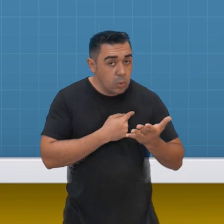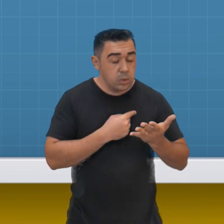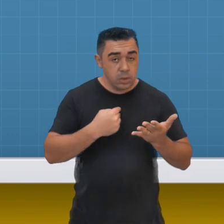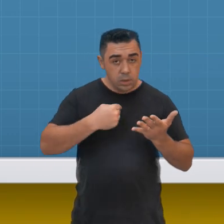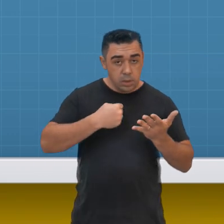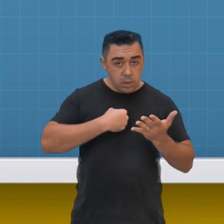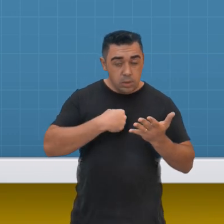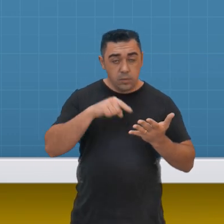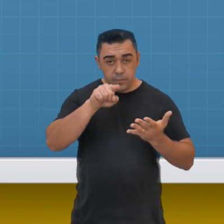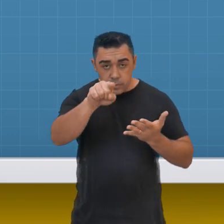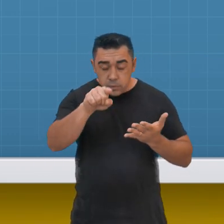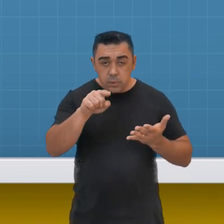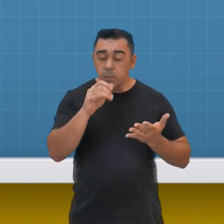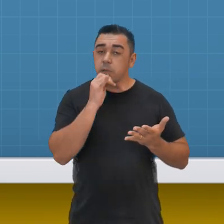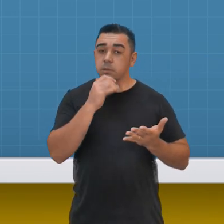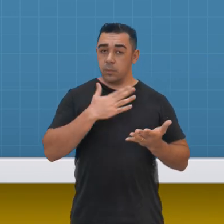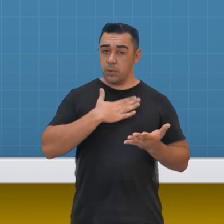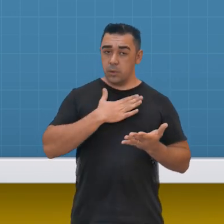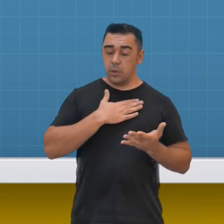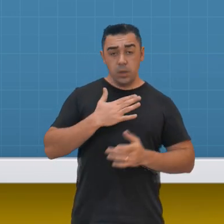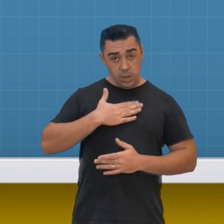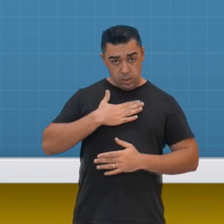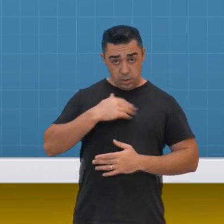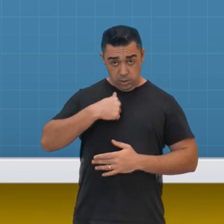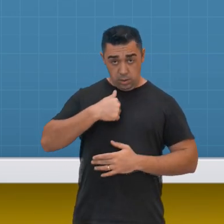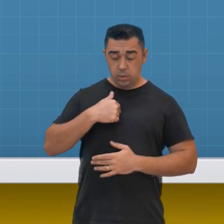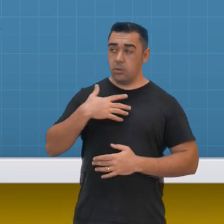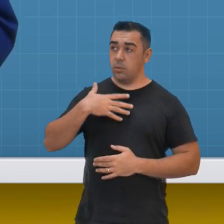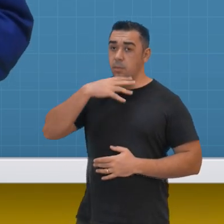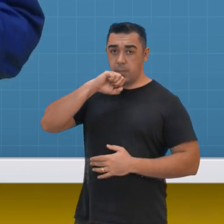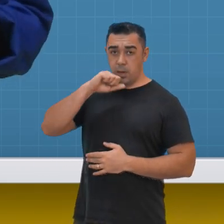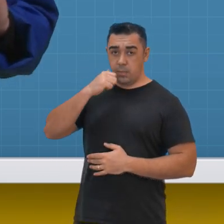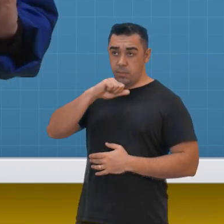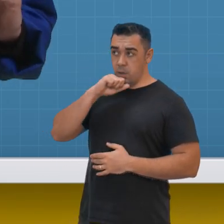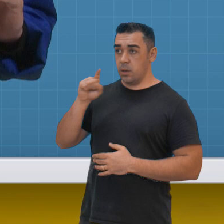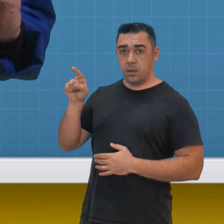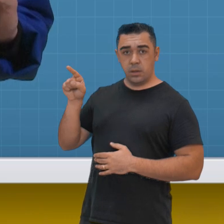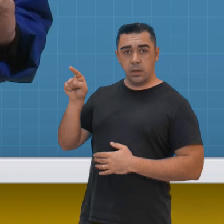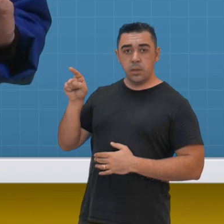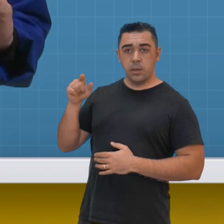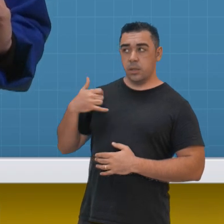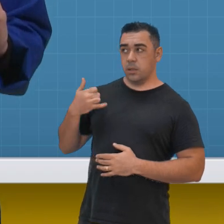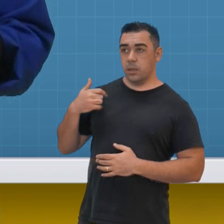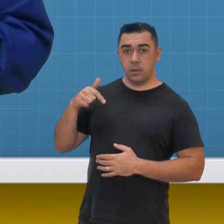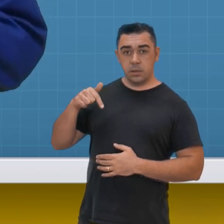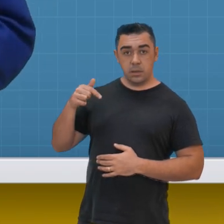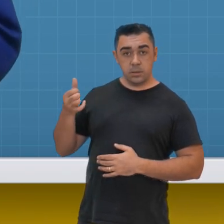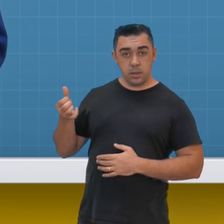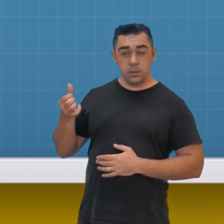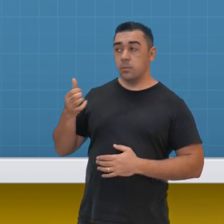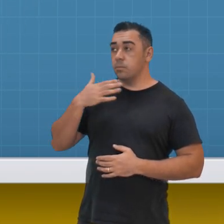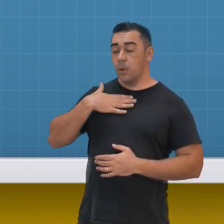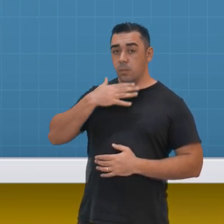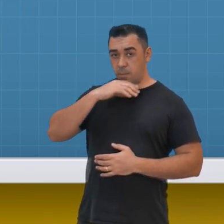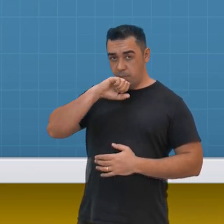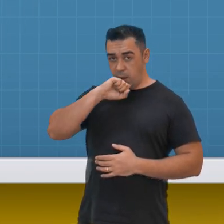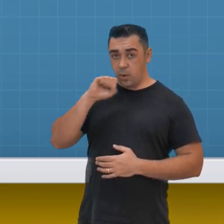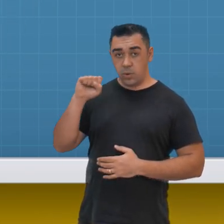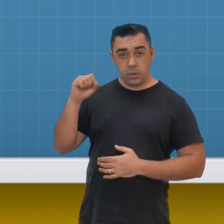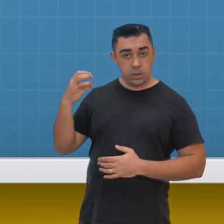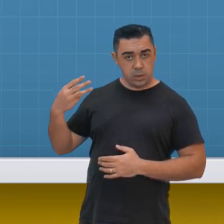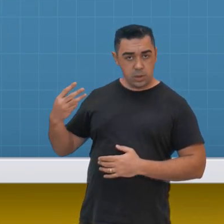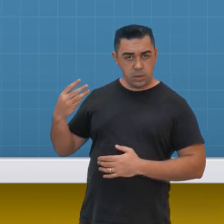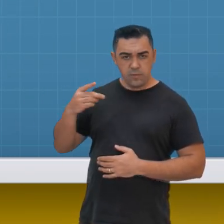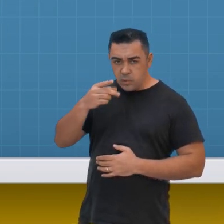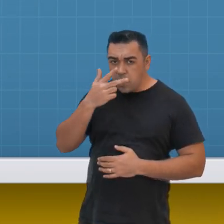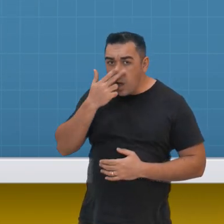nós, vocês, eu, por exemplo, meu pai e a minha mãe tem 76 anos, meu pai tem